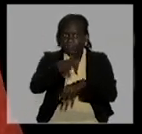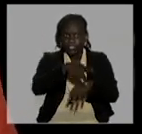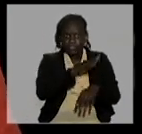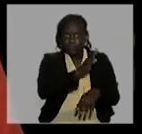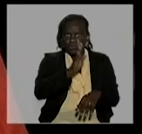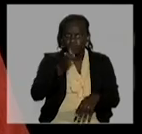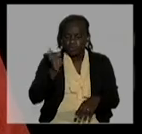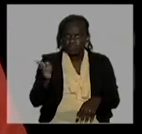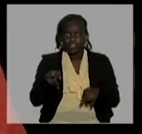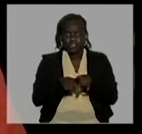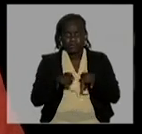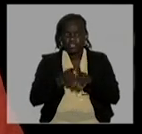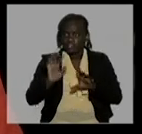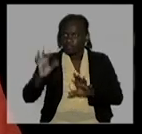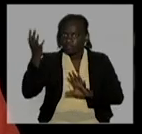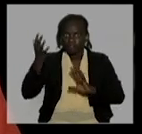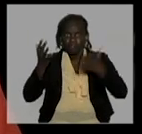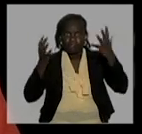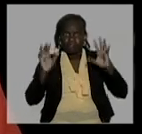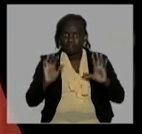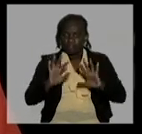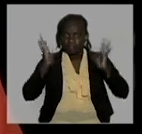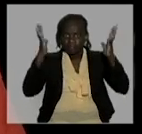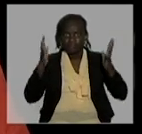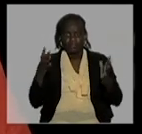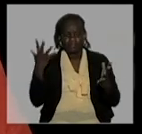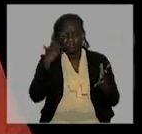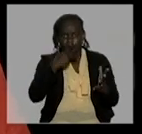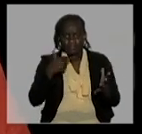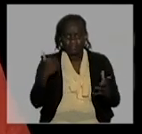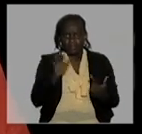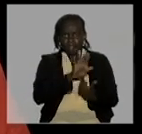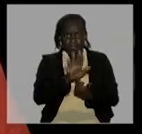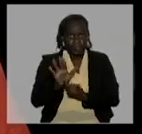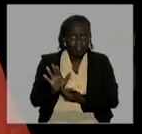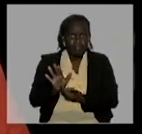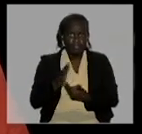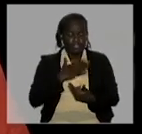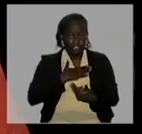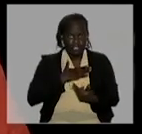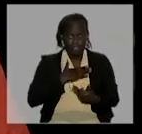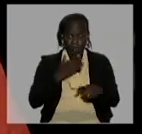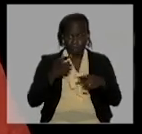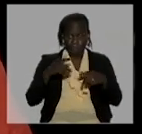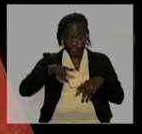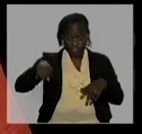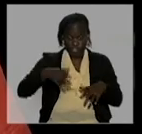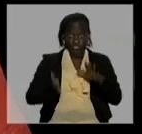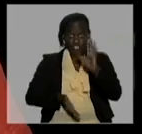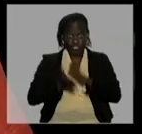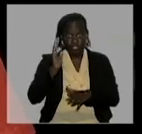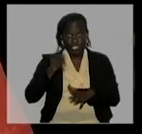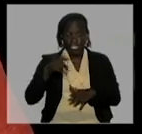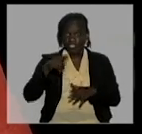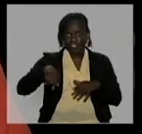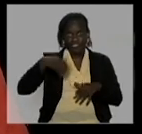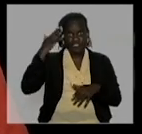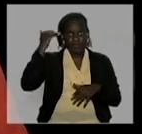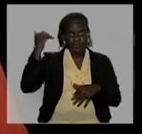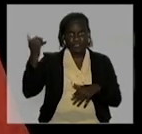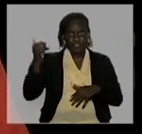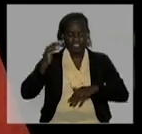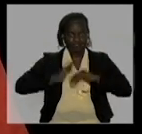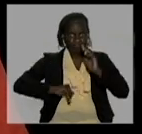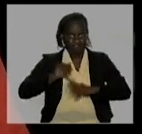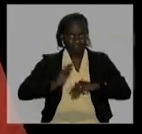outros países e participando de eventos fantásticos, porque quando a gente viajou, a gente foi na condição de